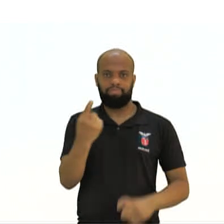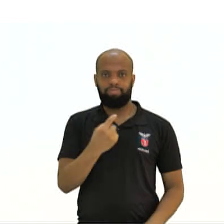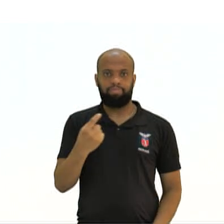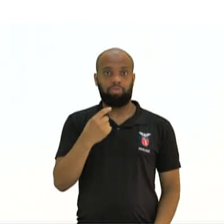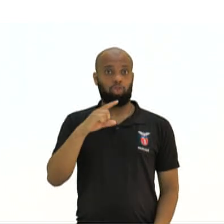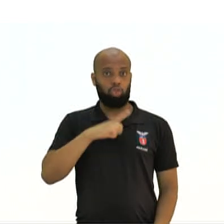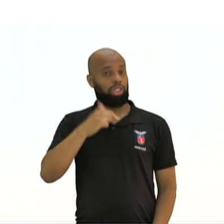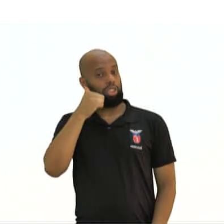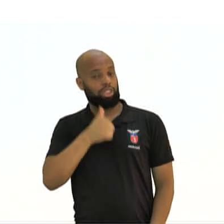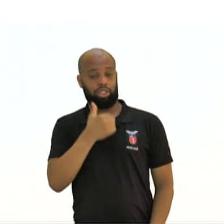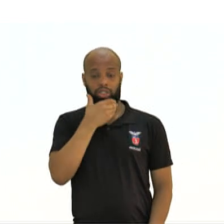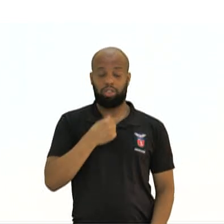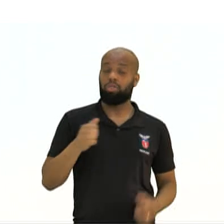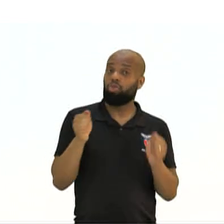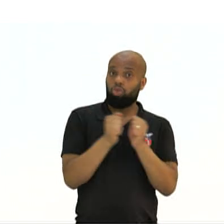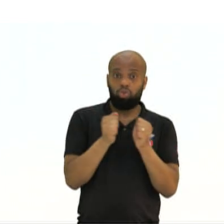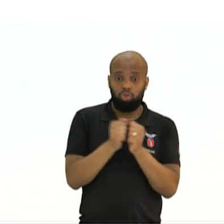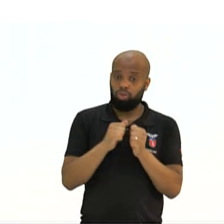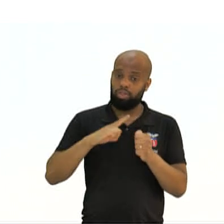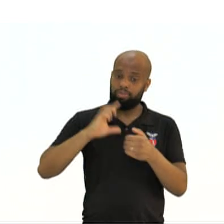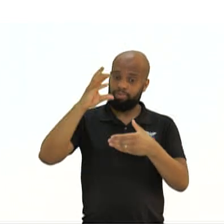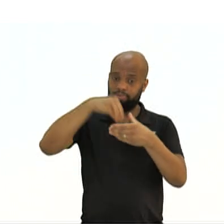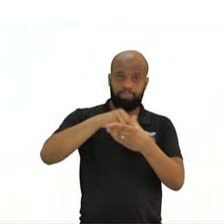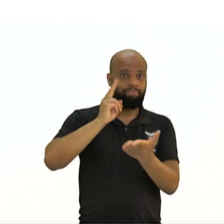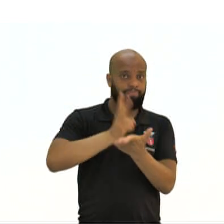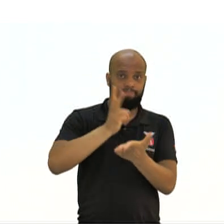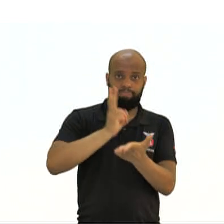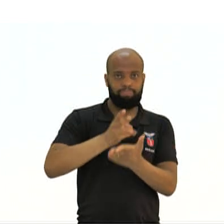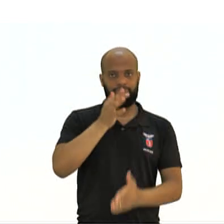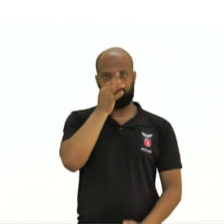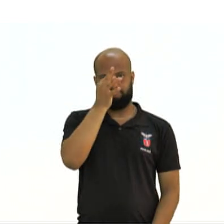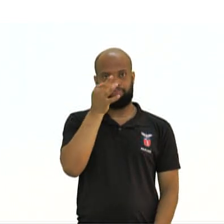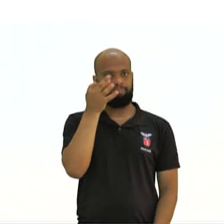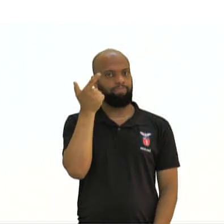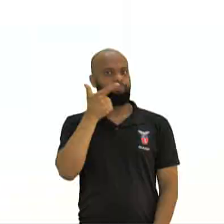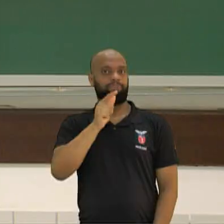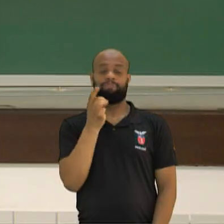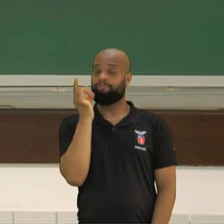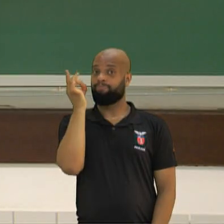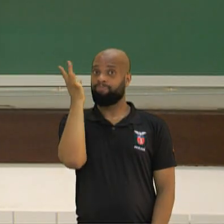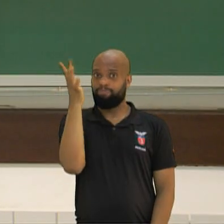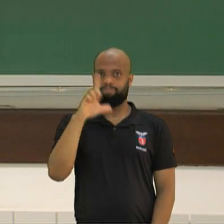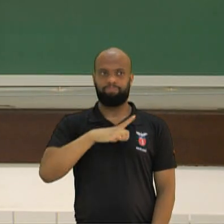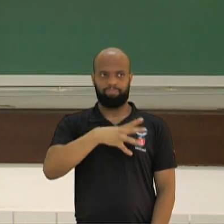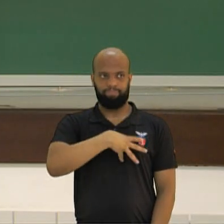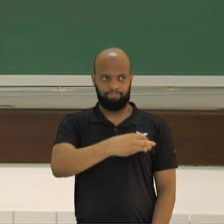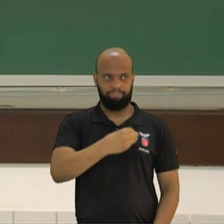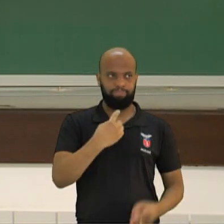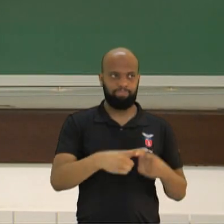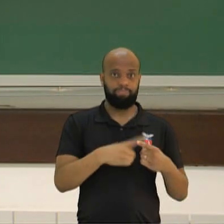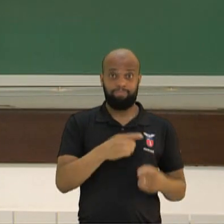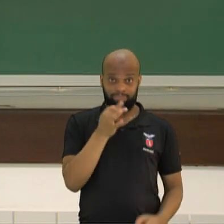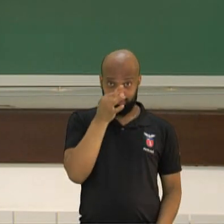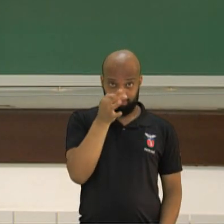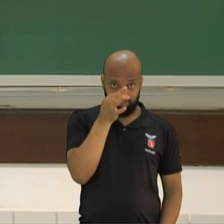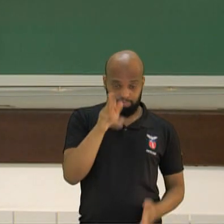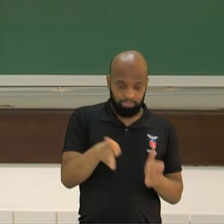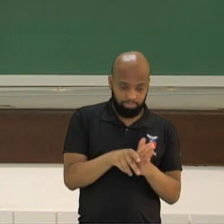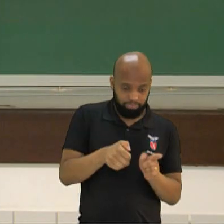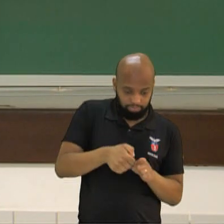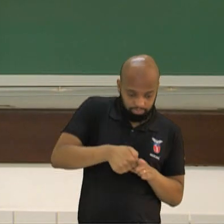o qual facilitou o cultivo, né? Lembrando, na flor das ervilhas nós temos o